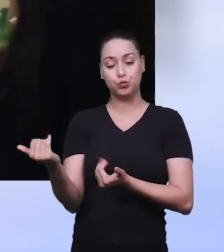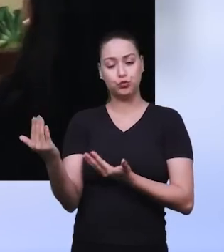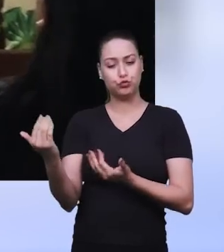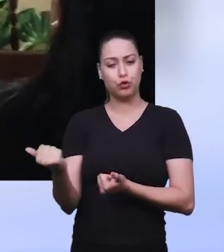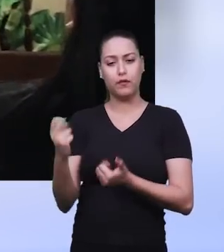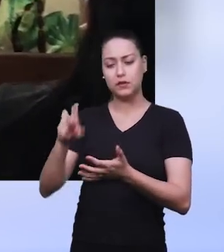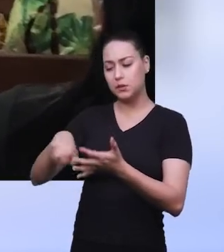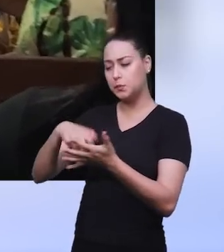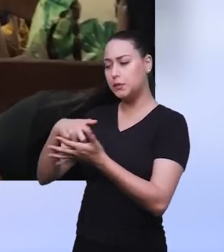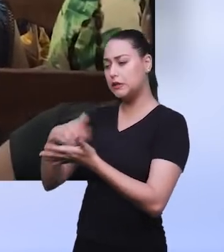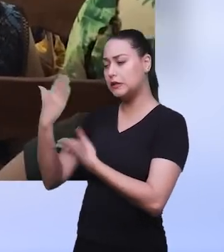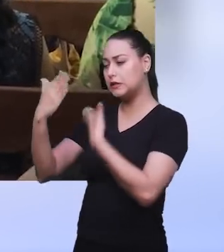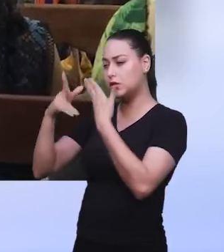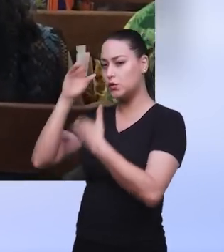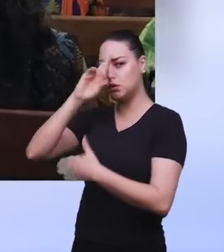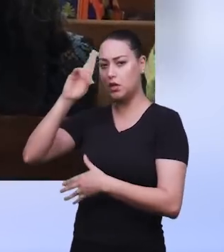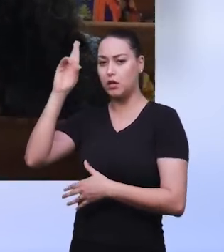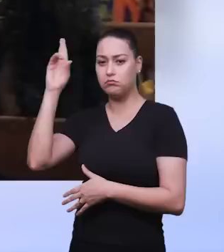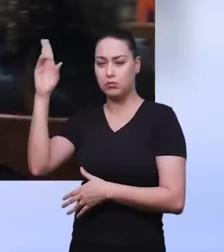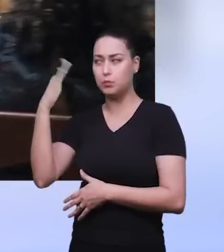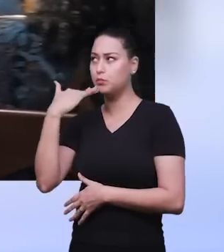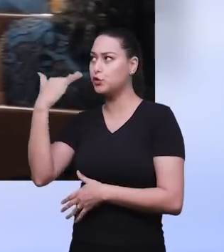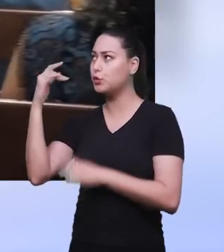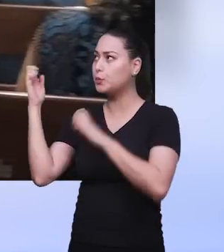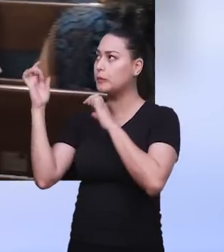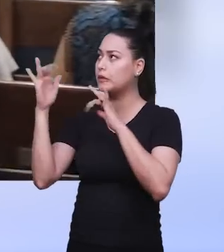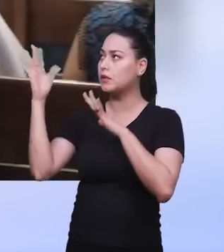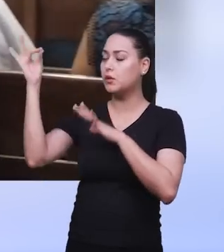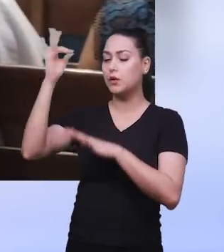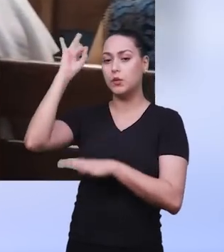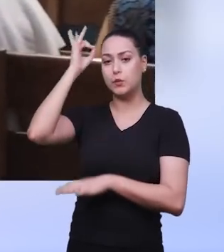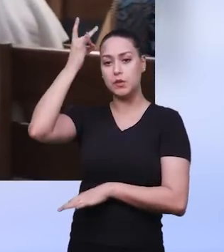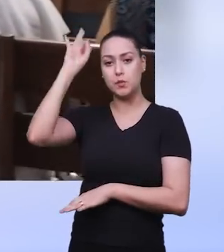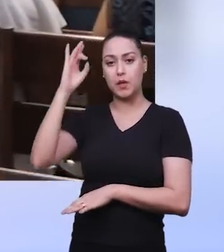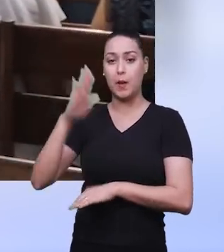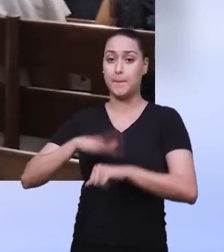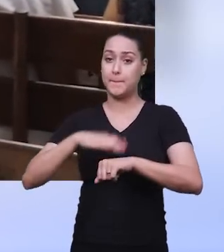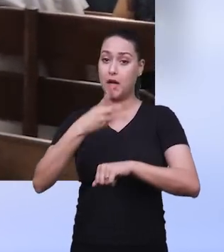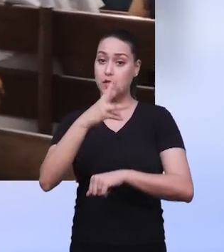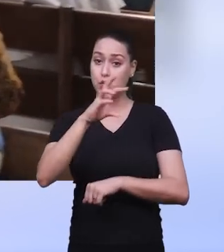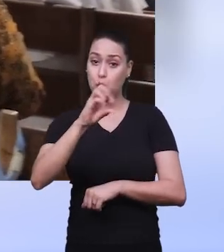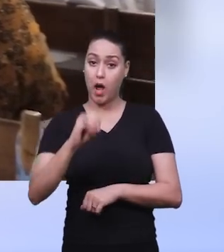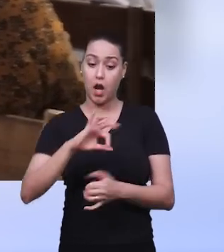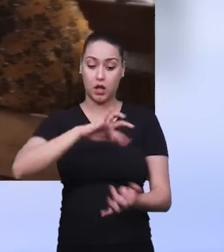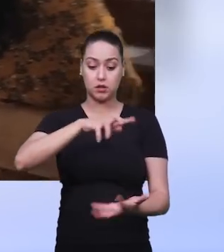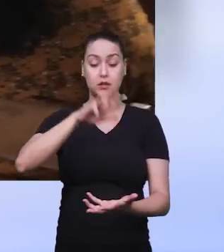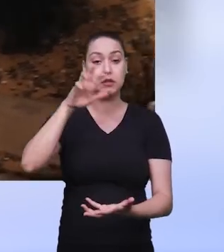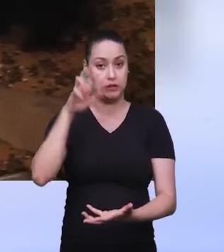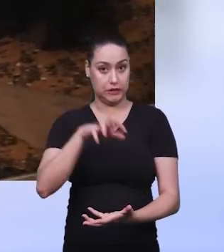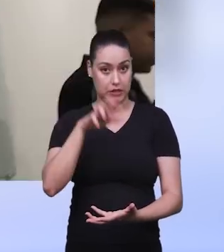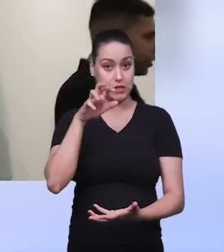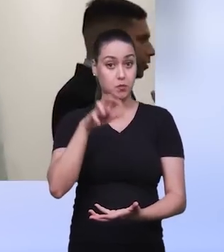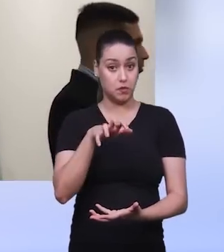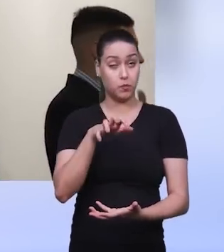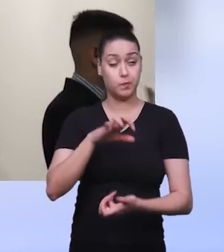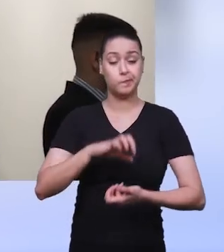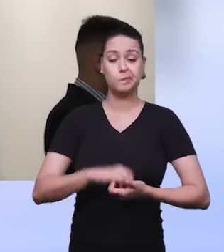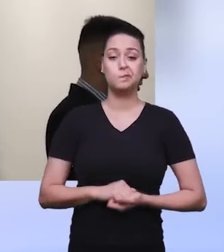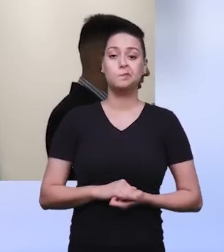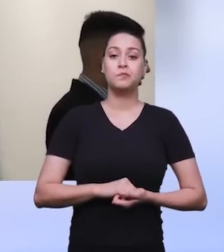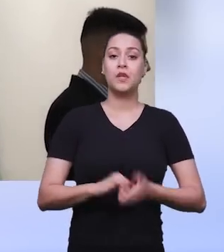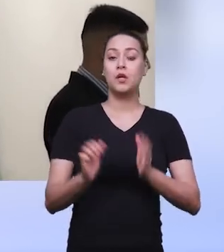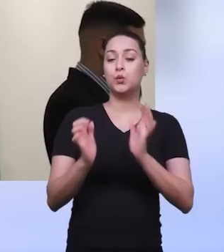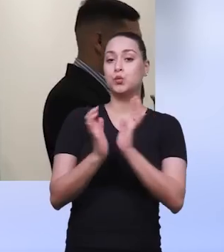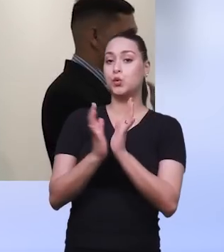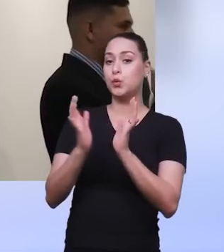Senhor buscando uma bênção para a vida espiritual. Outros 40 acompanharam tudo pela transmissão, e esse grupo